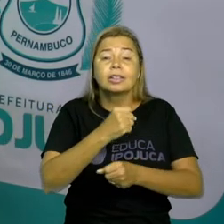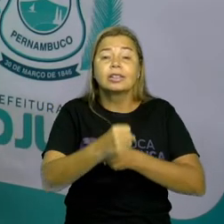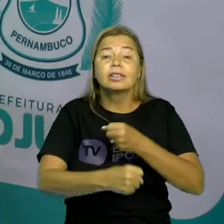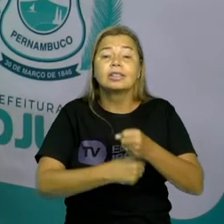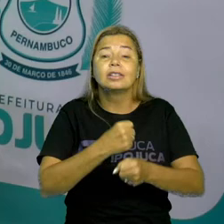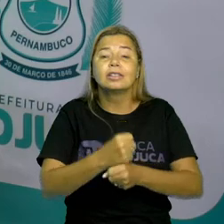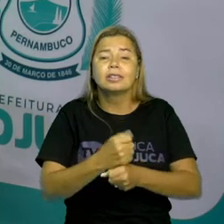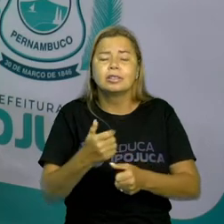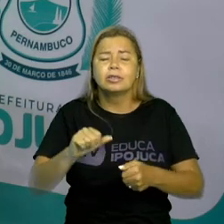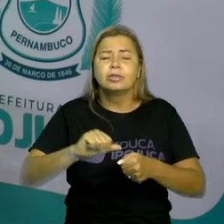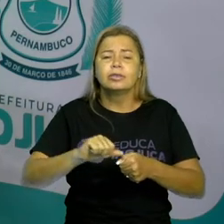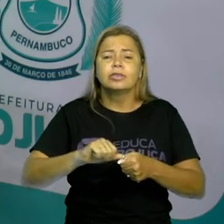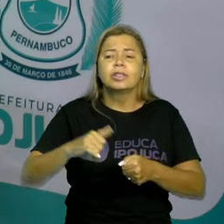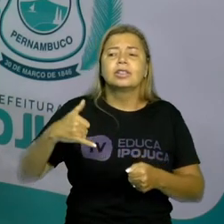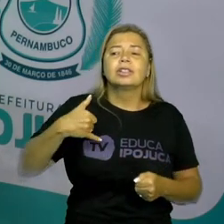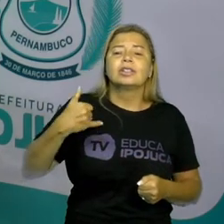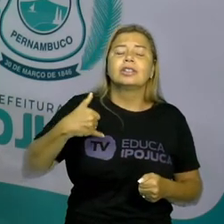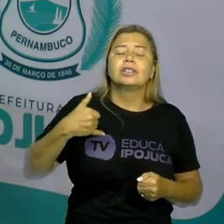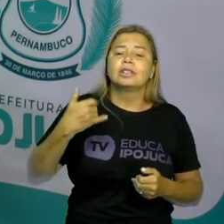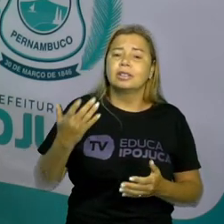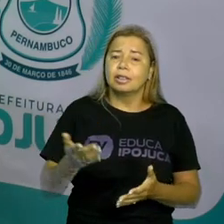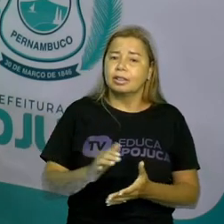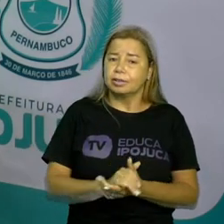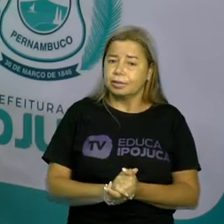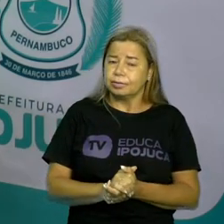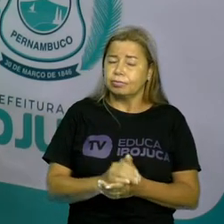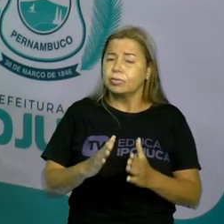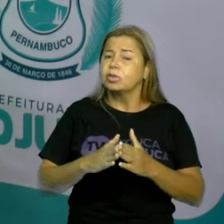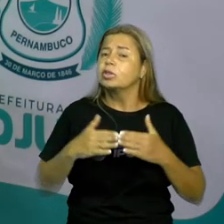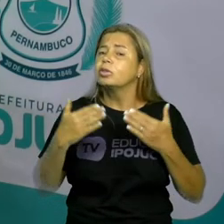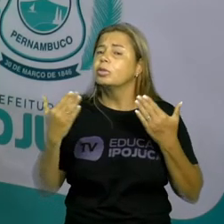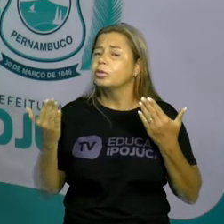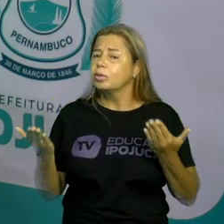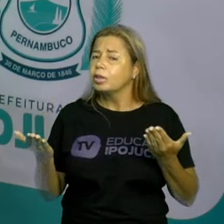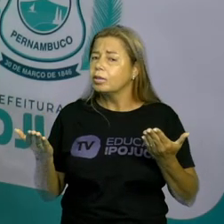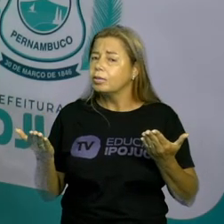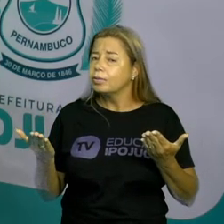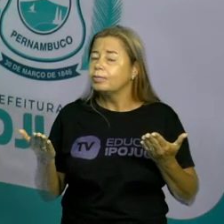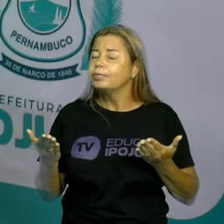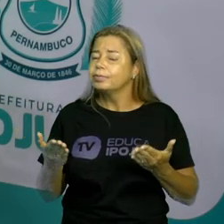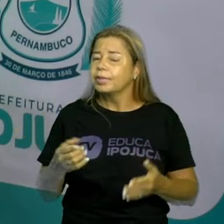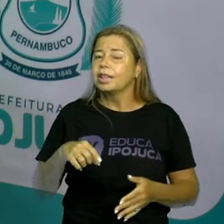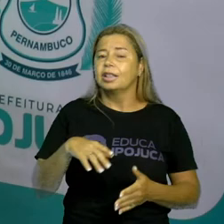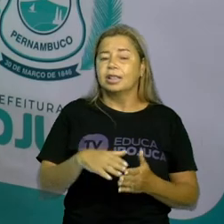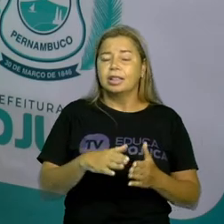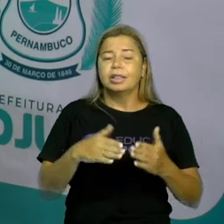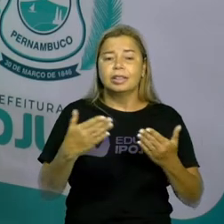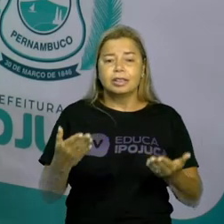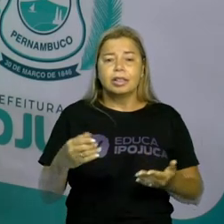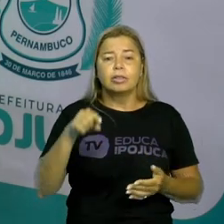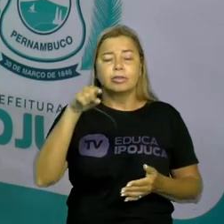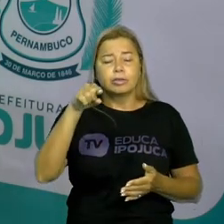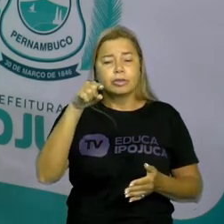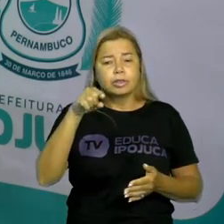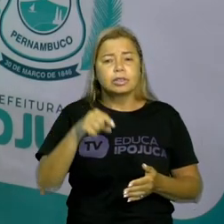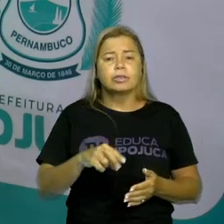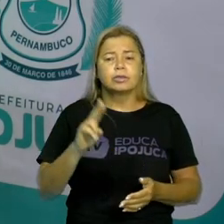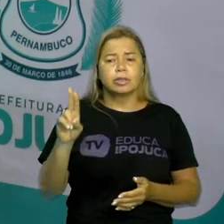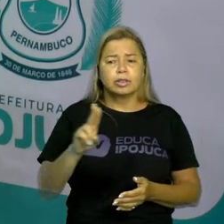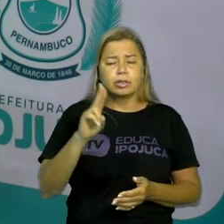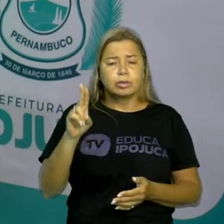Para vocês responder, vocês vão usar a mesma técnica que a gente usou na aula passada, tá? No slide passado. Você vai